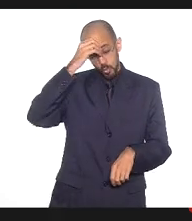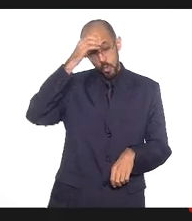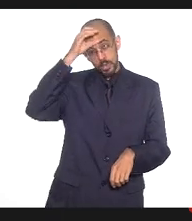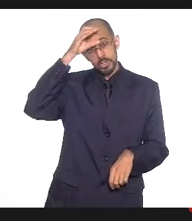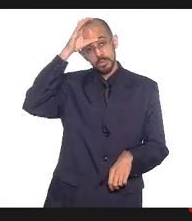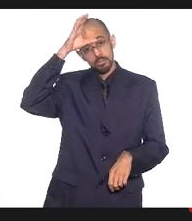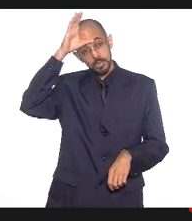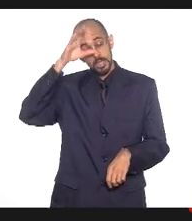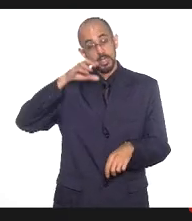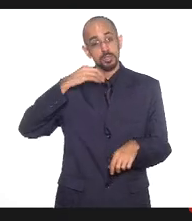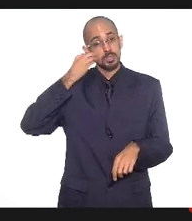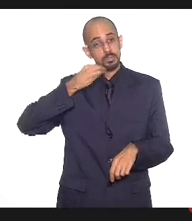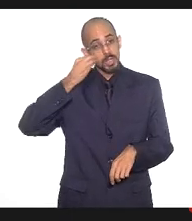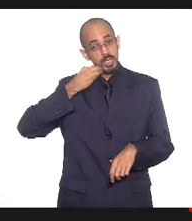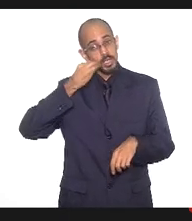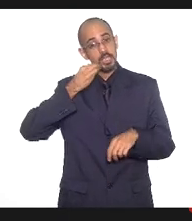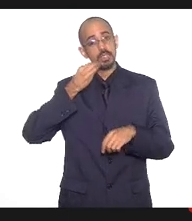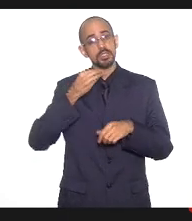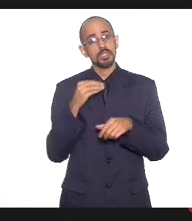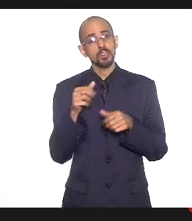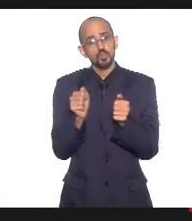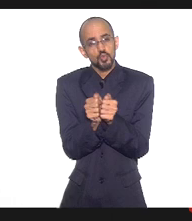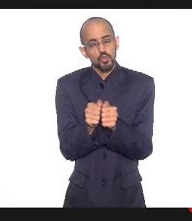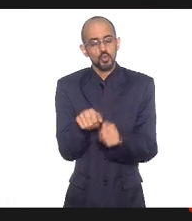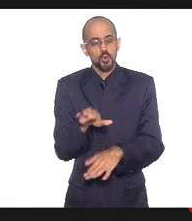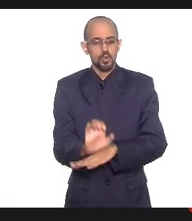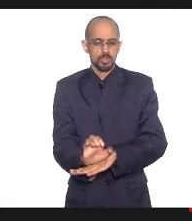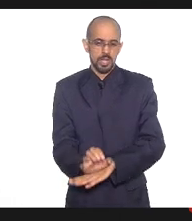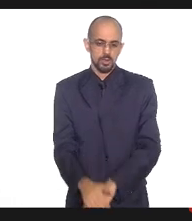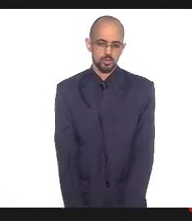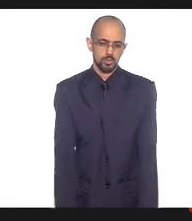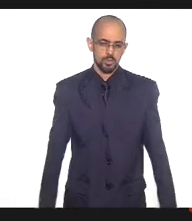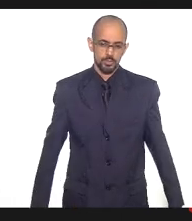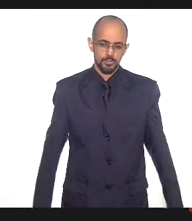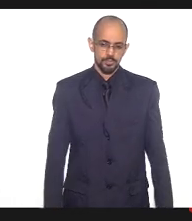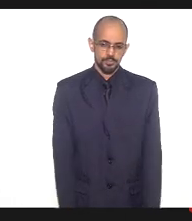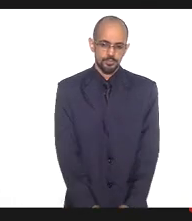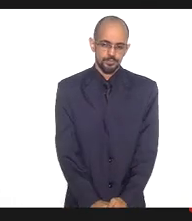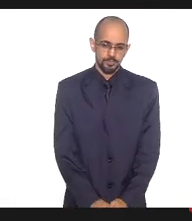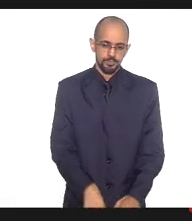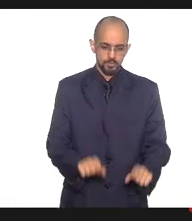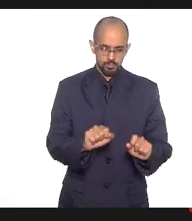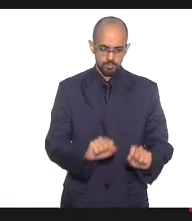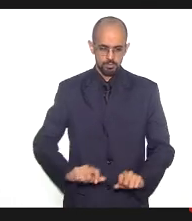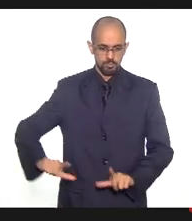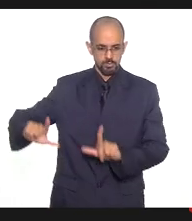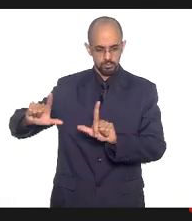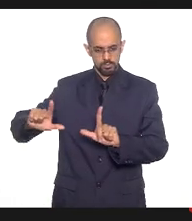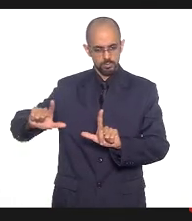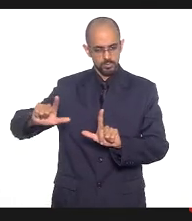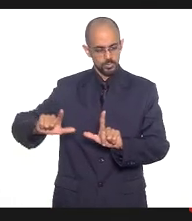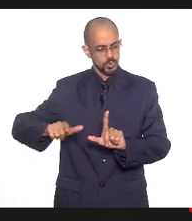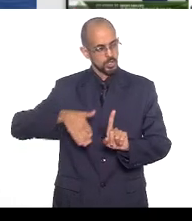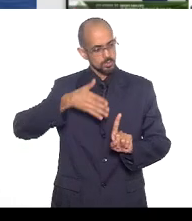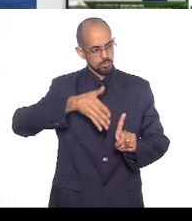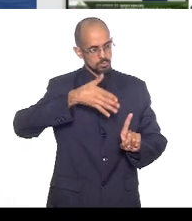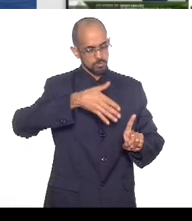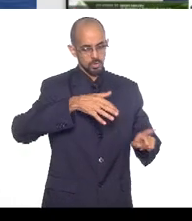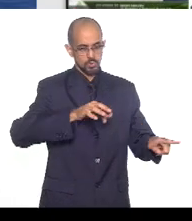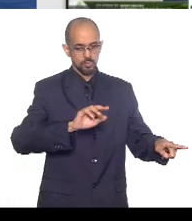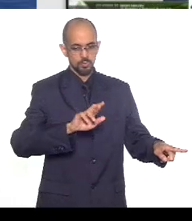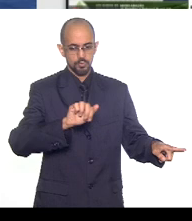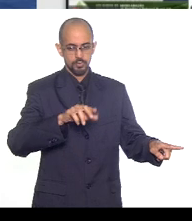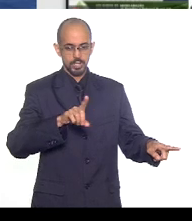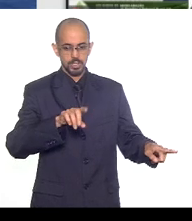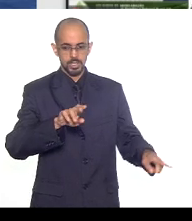e boas tratativas com o Estado. Então, Mauro, acho que podemos passar para o próximo slide. Já passo a palavra para o Fred, para o